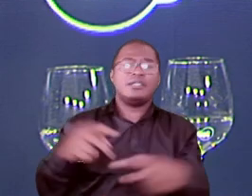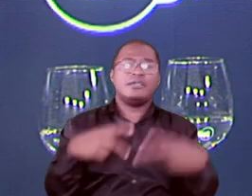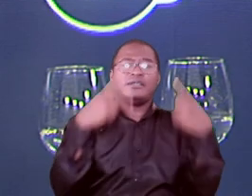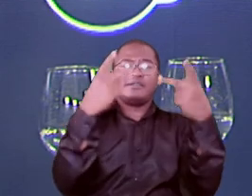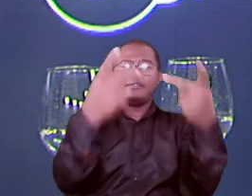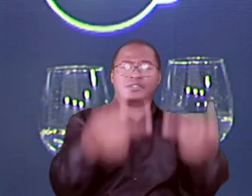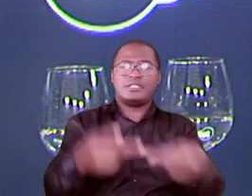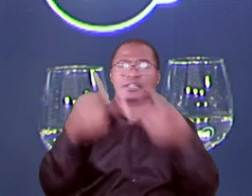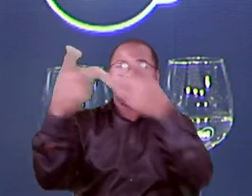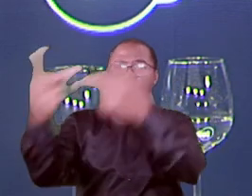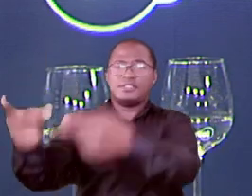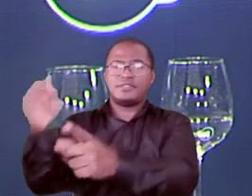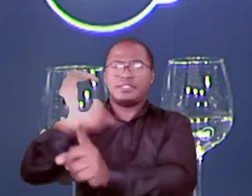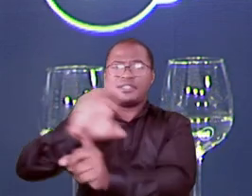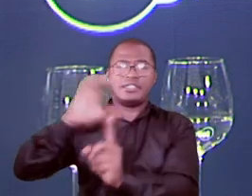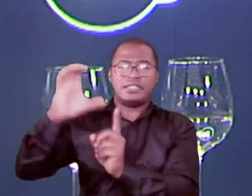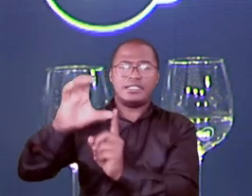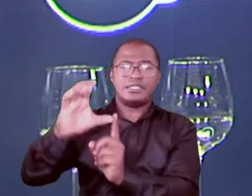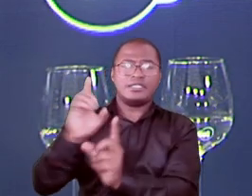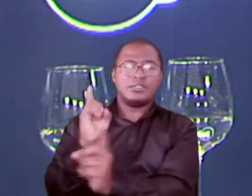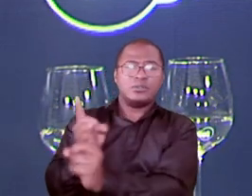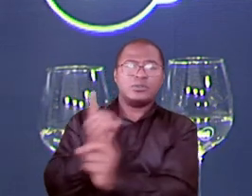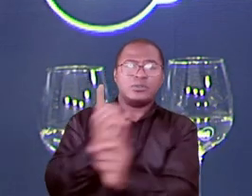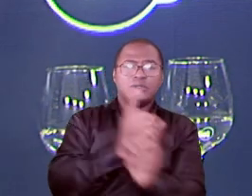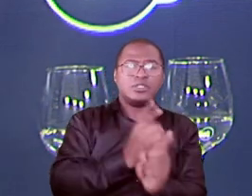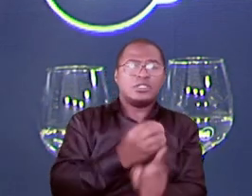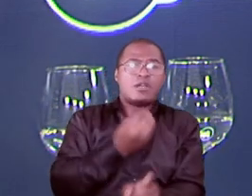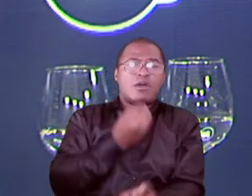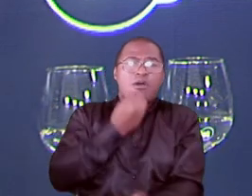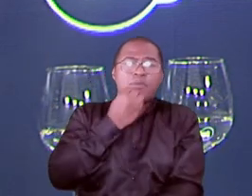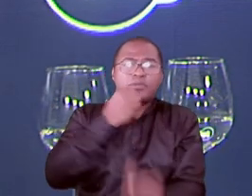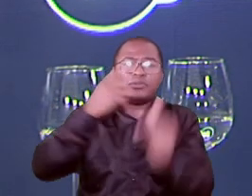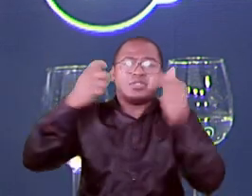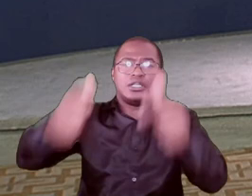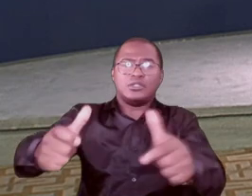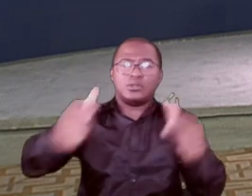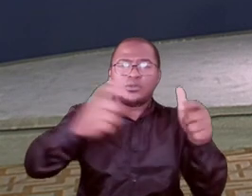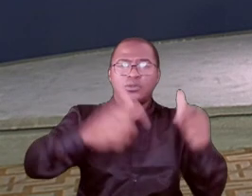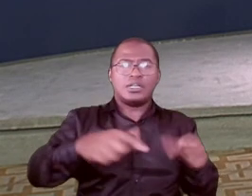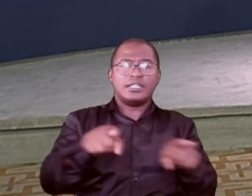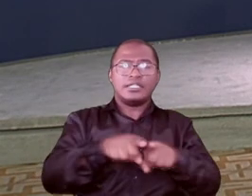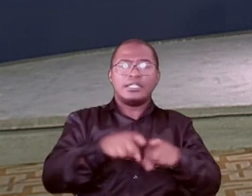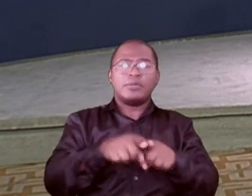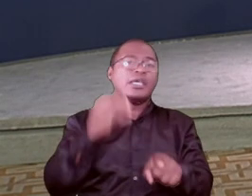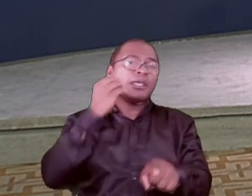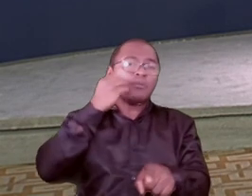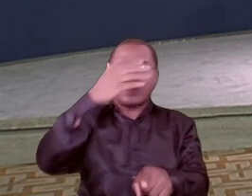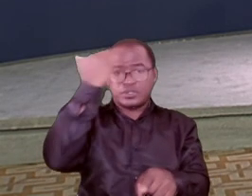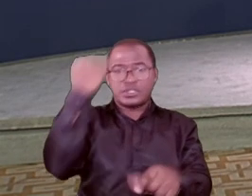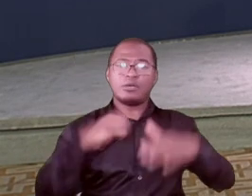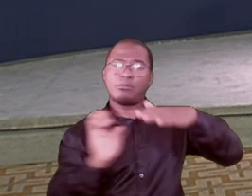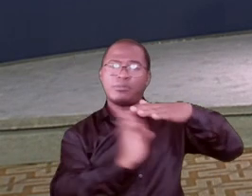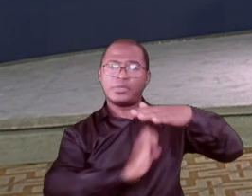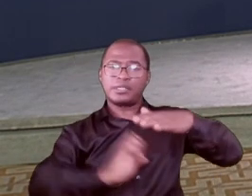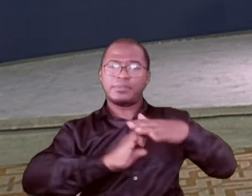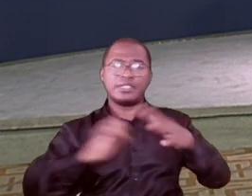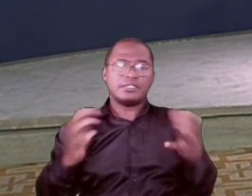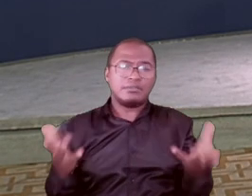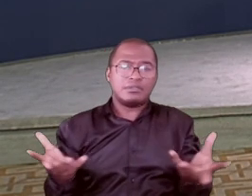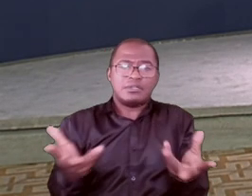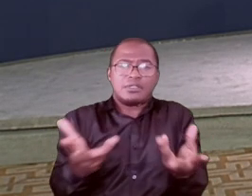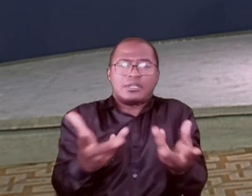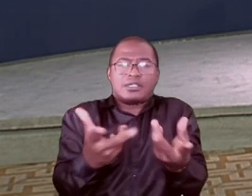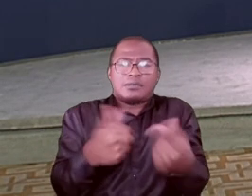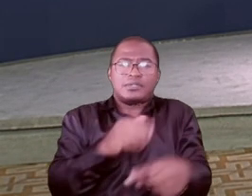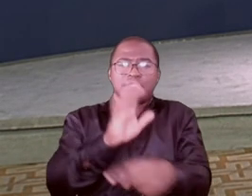e mostrar as oportunidades que tem nas regiões que vocês operam eficiência que vocês têm é muito também se já estamos numa fase que são mais conhecidos tem muito boca